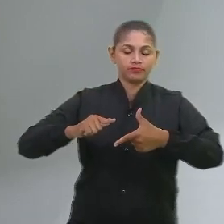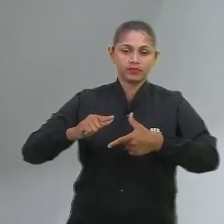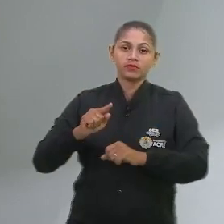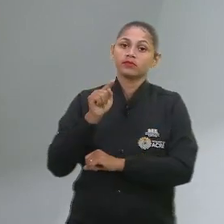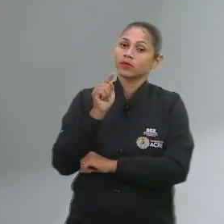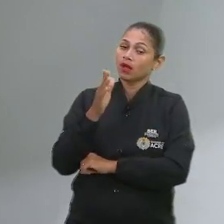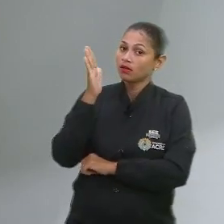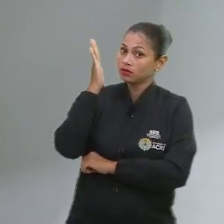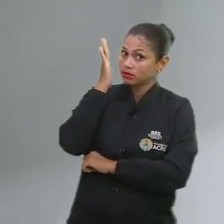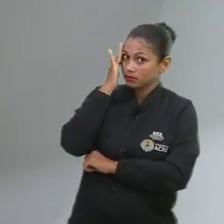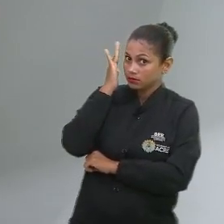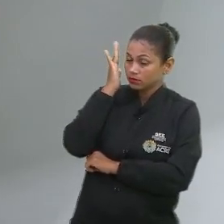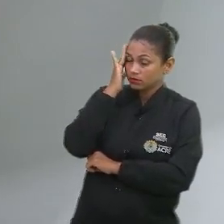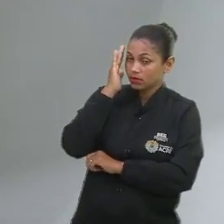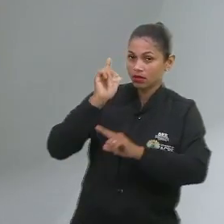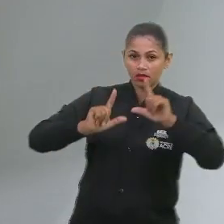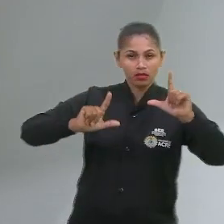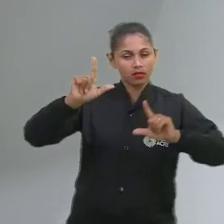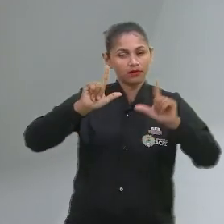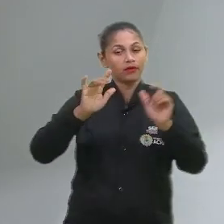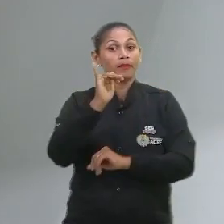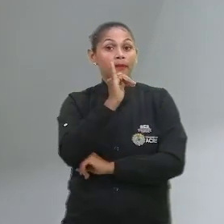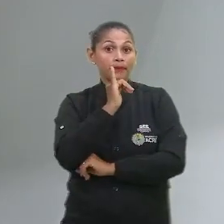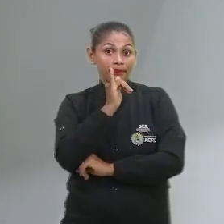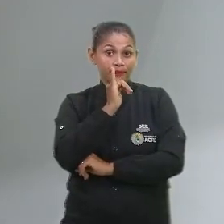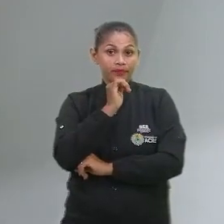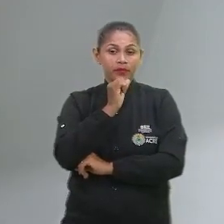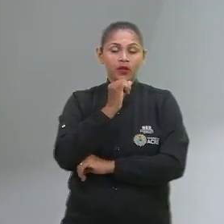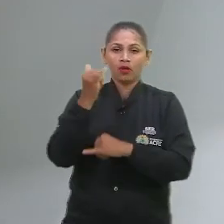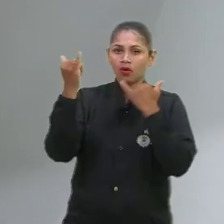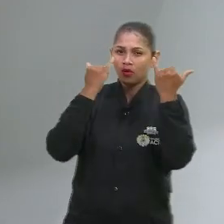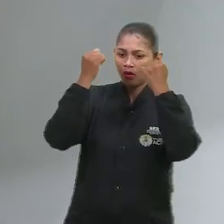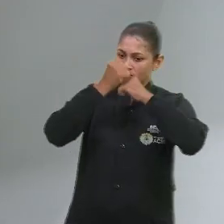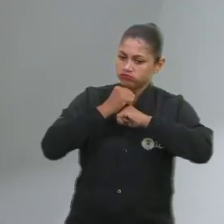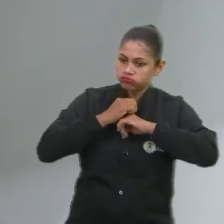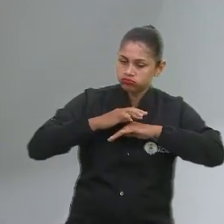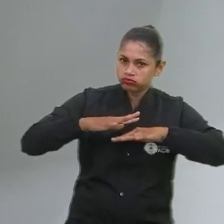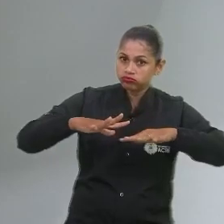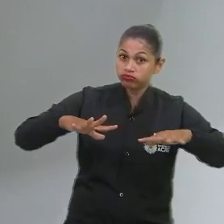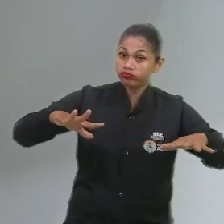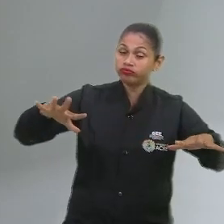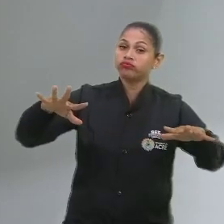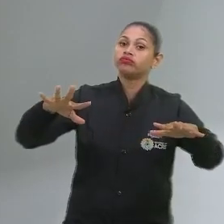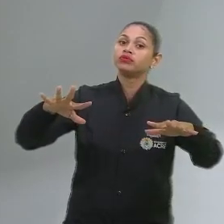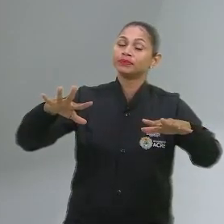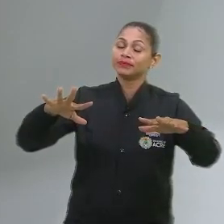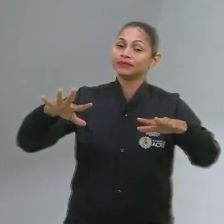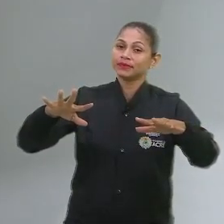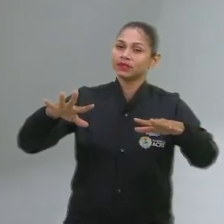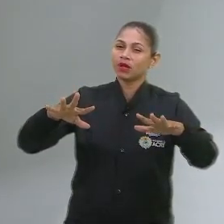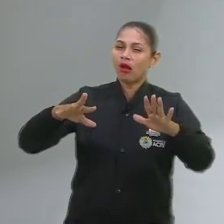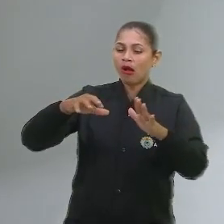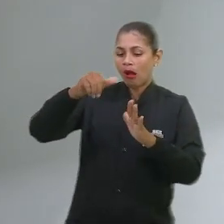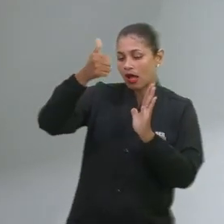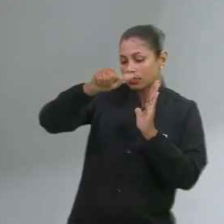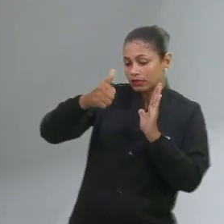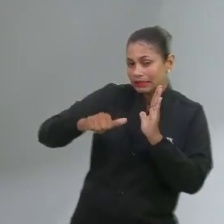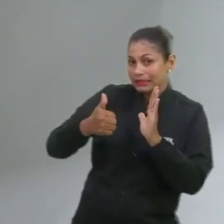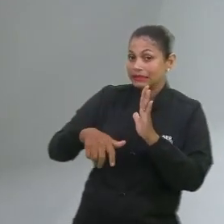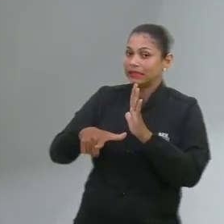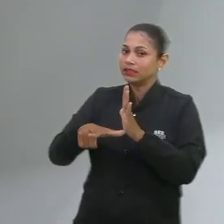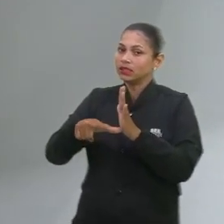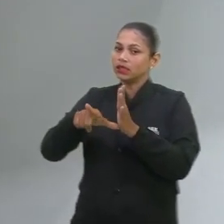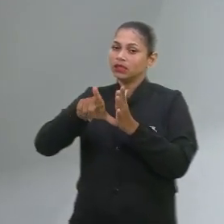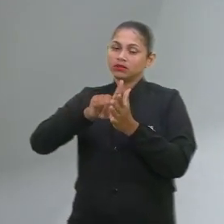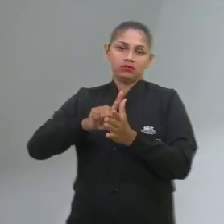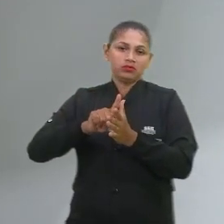a televisão, por exemplo, transmite informações que são filtradas, né? Nem todo tipo de informação